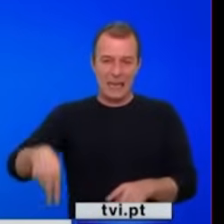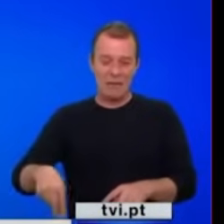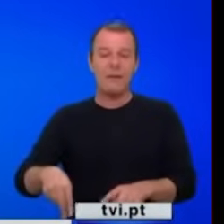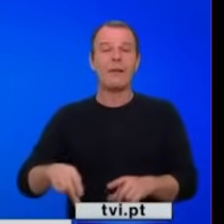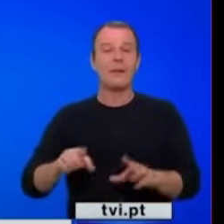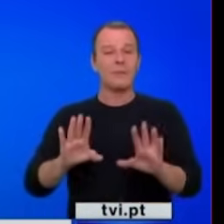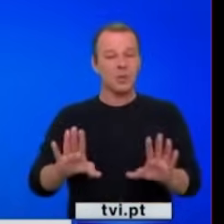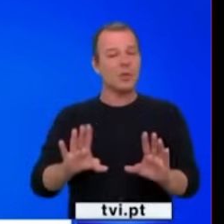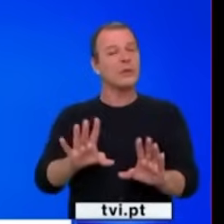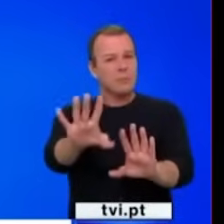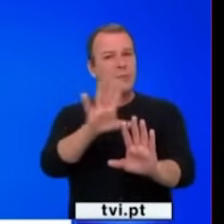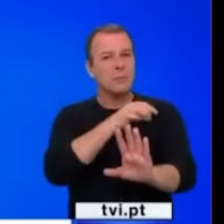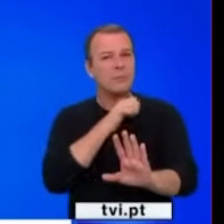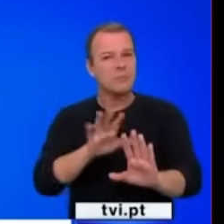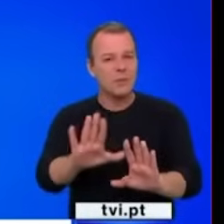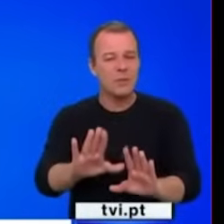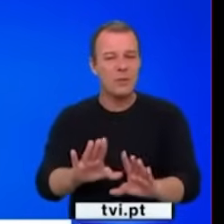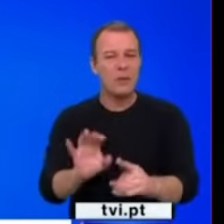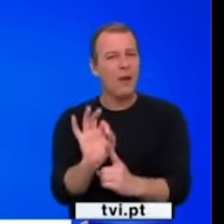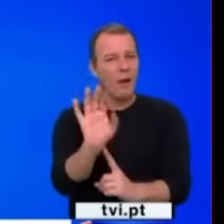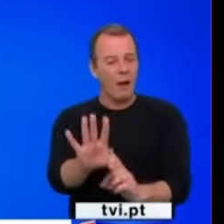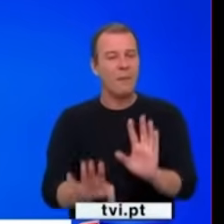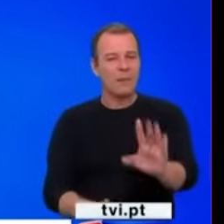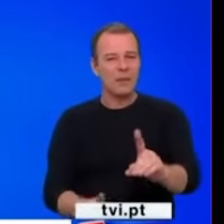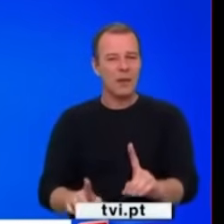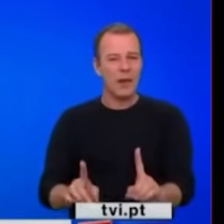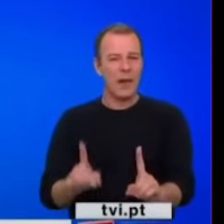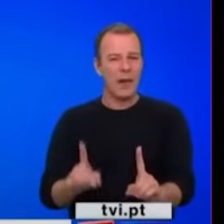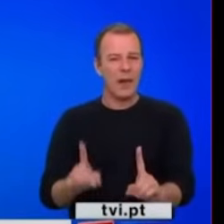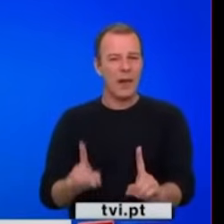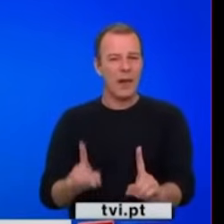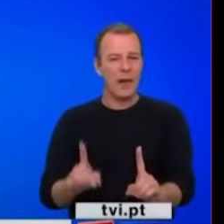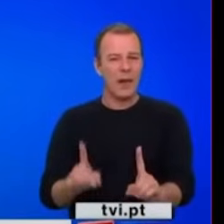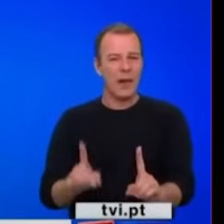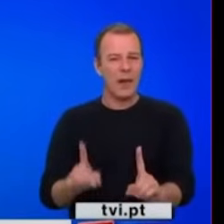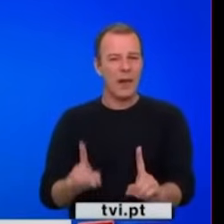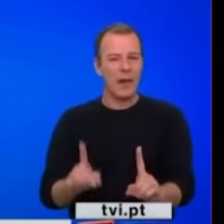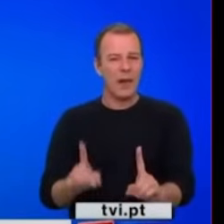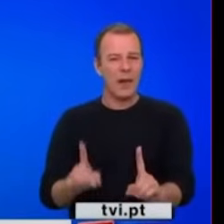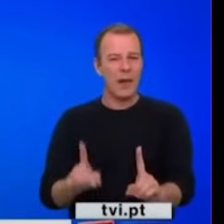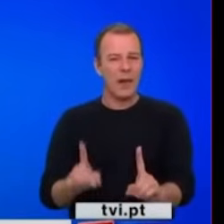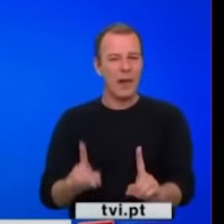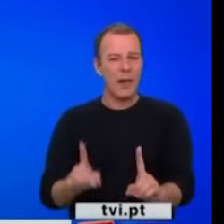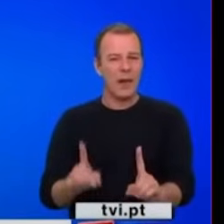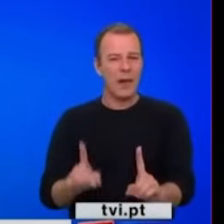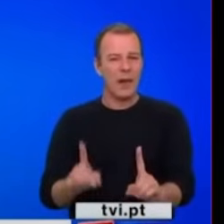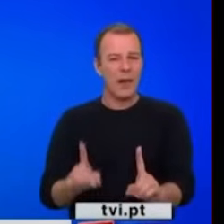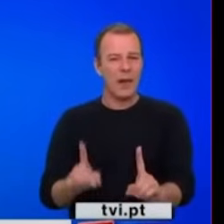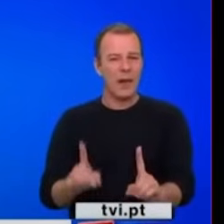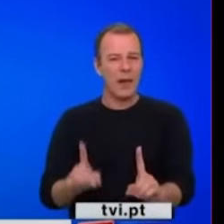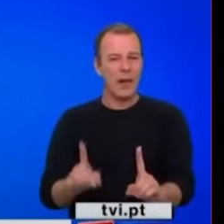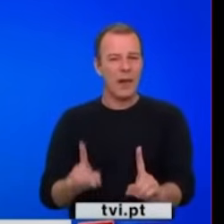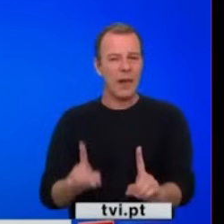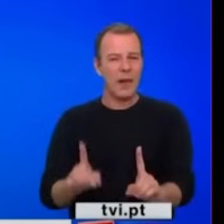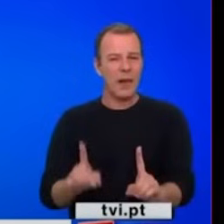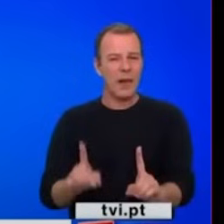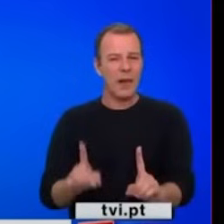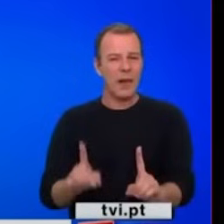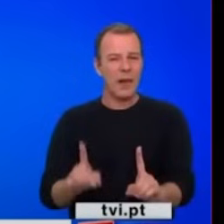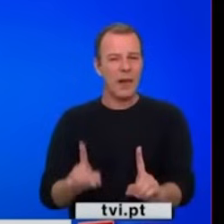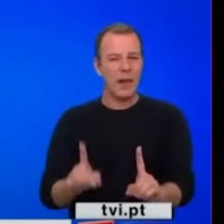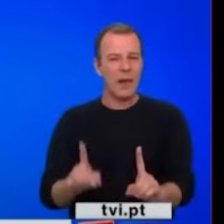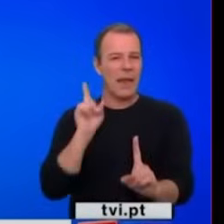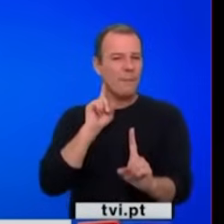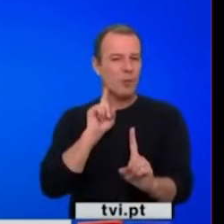deix deix mas deix este isto este ponto é important ele acaba de lhe chamar frouxo eu não